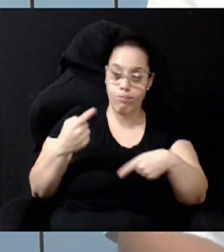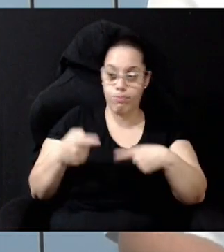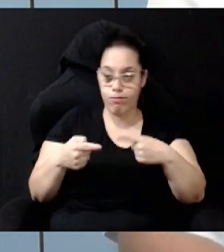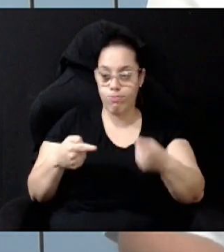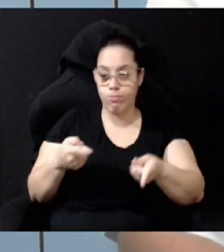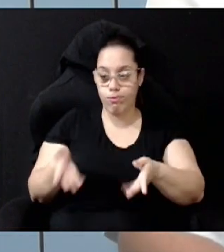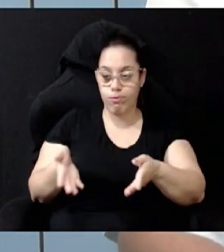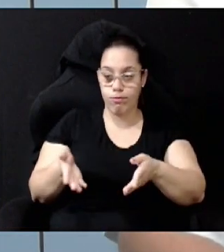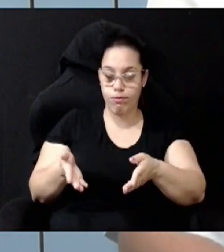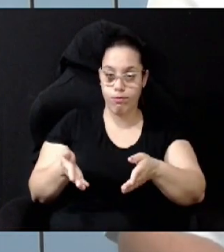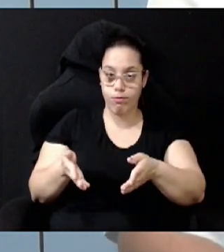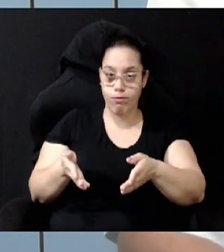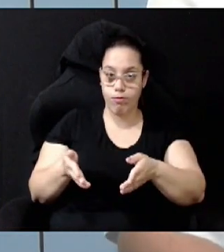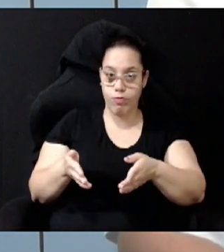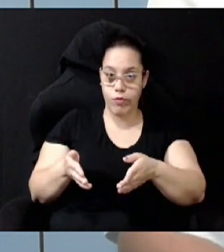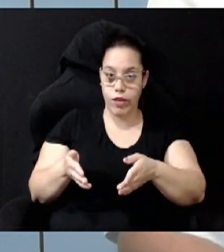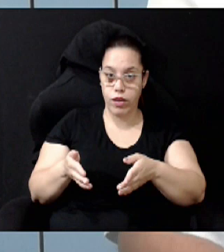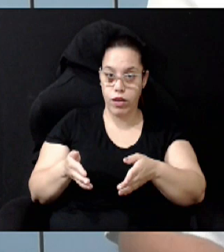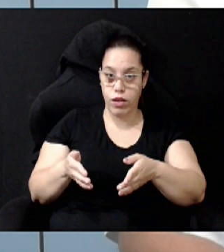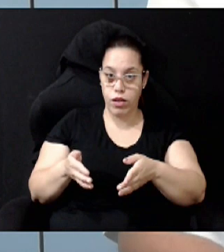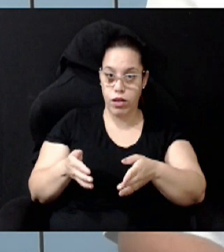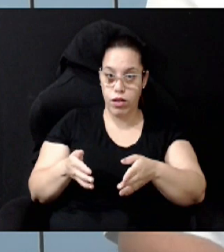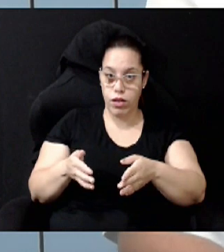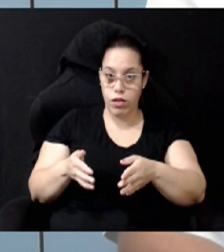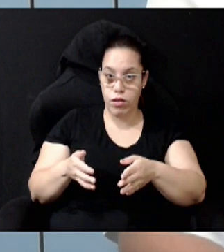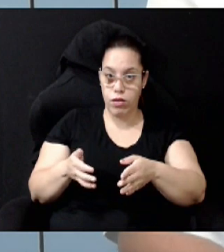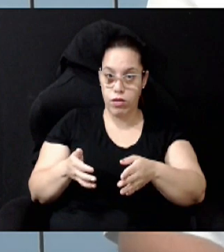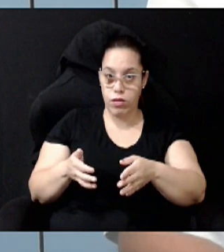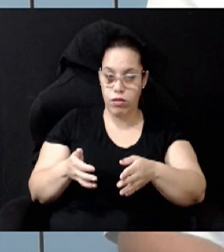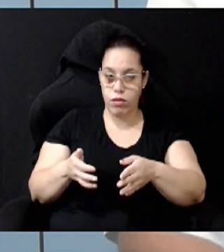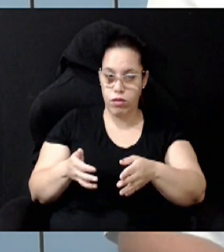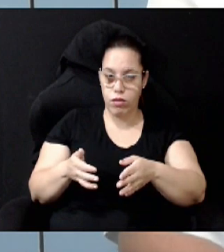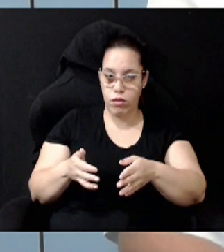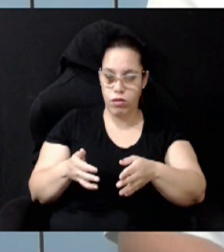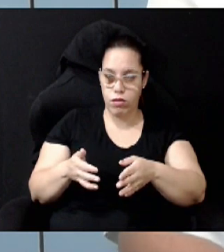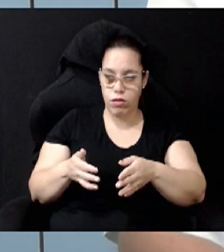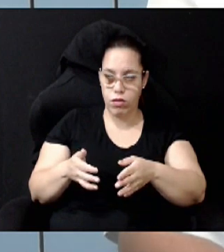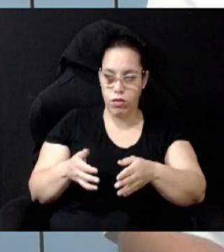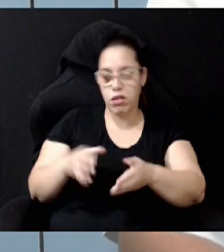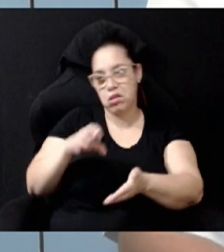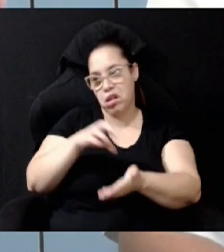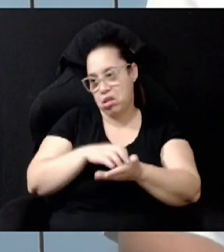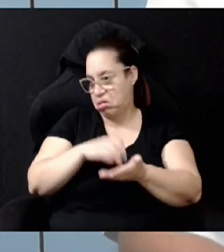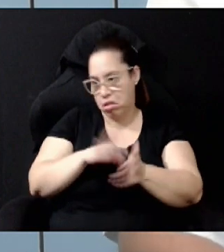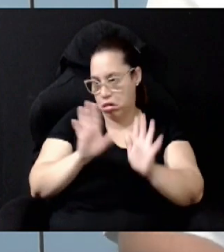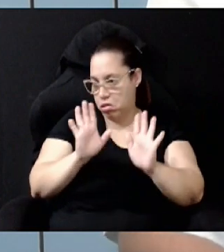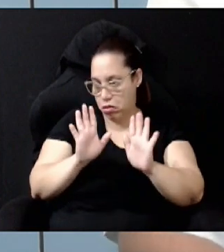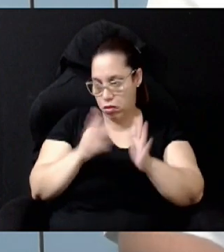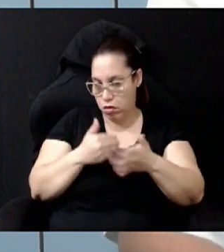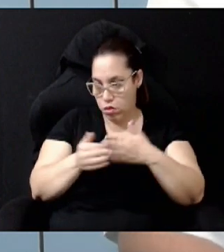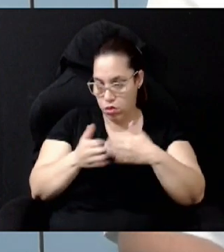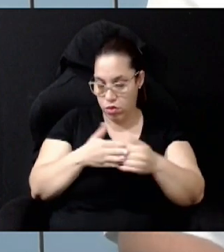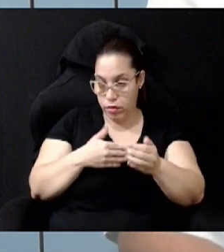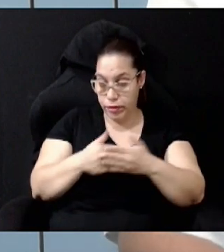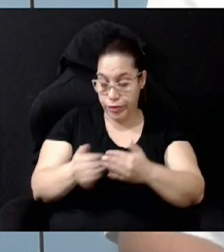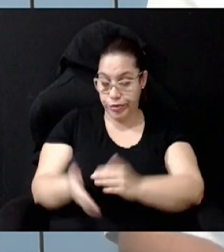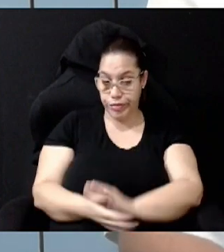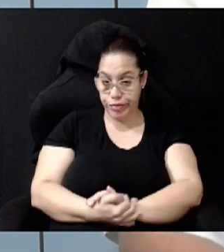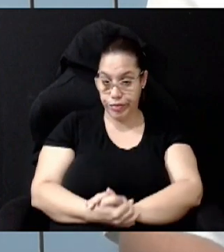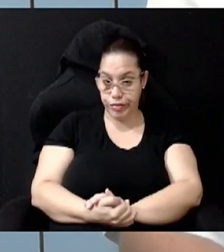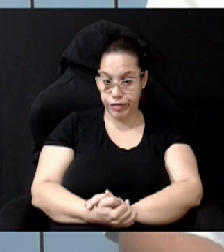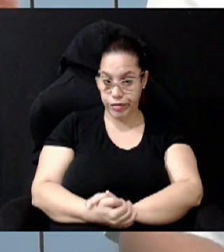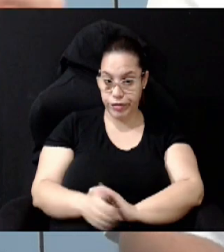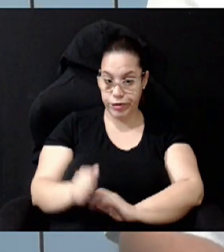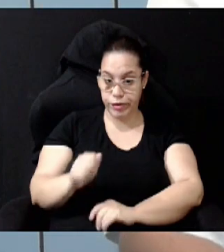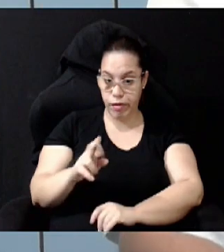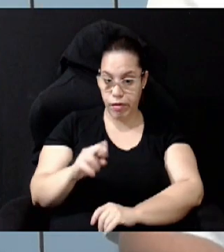menos nas vias que não são vias centrais, enfim, né, vias arteriais, né,